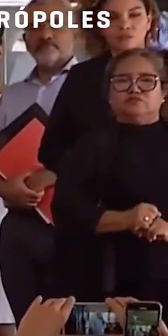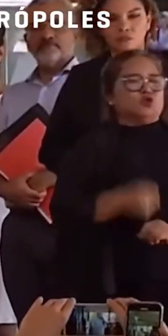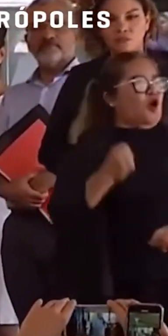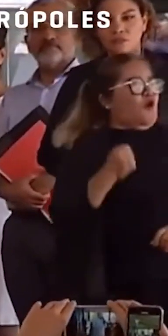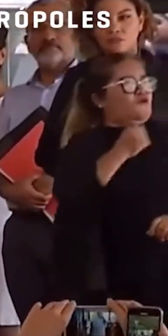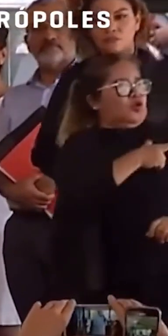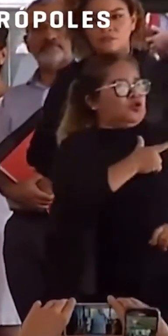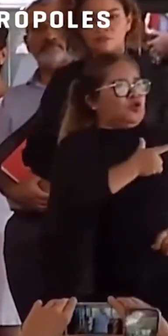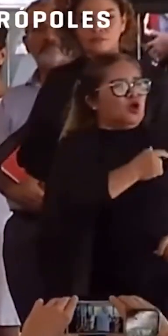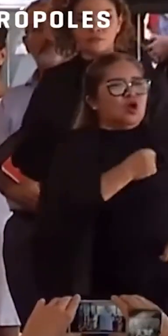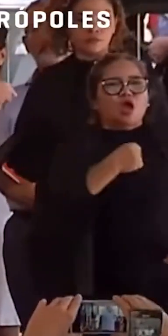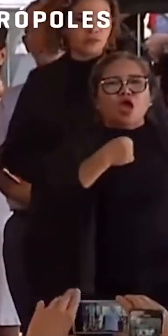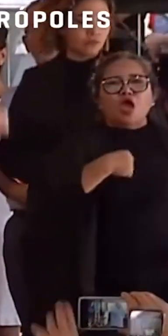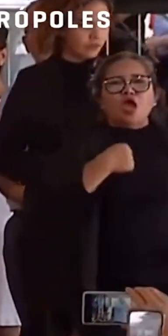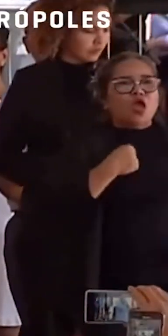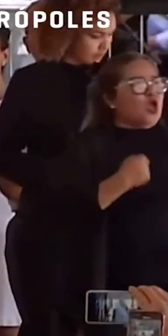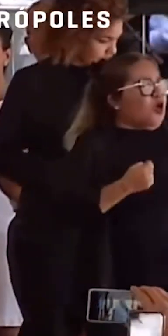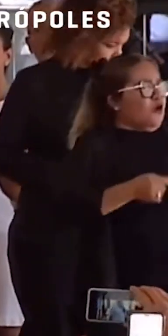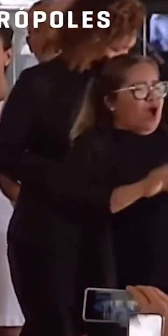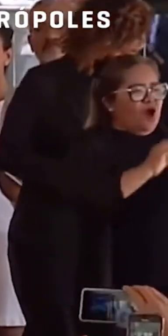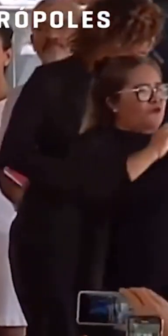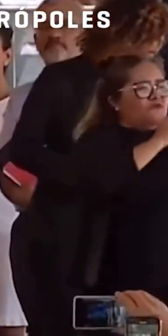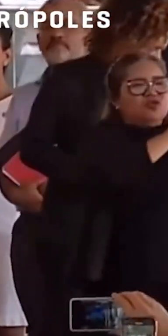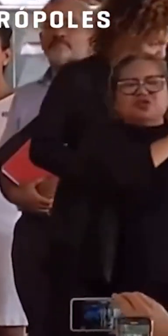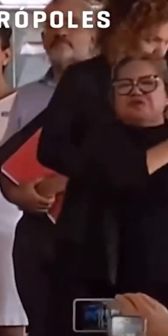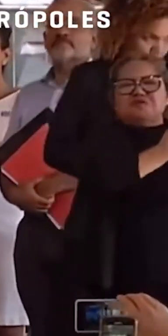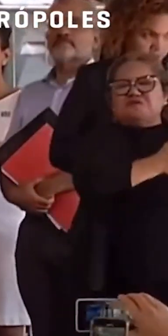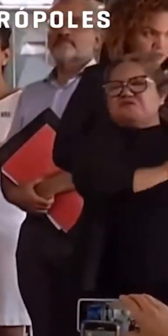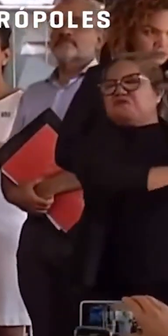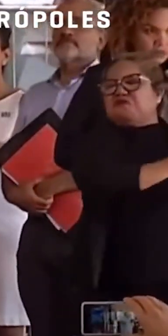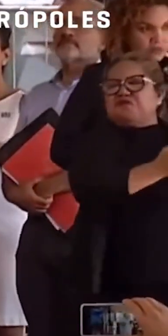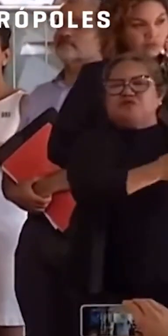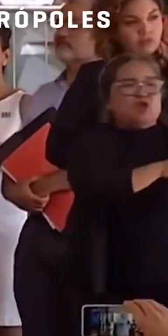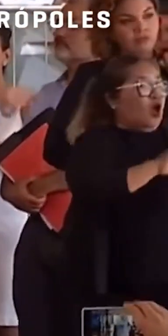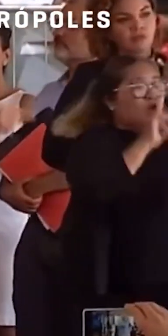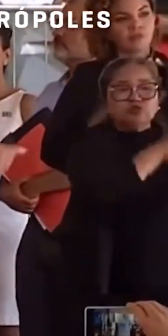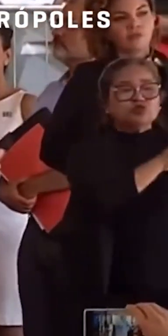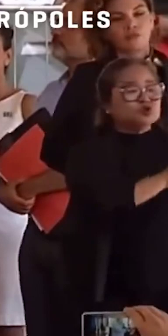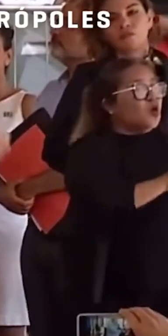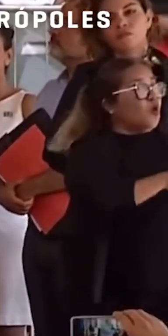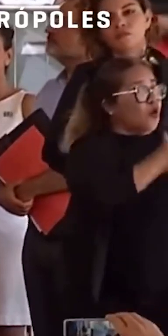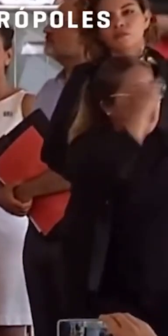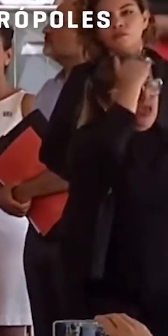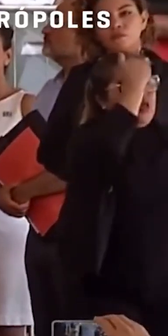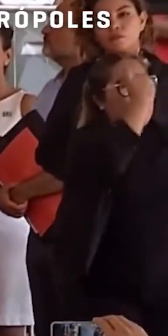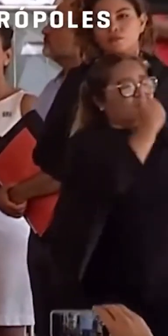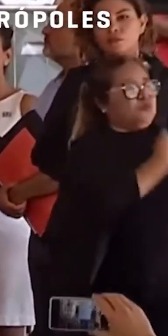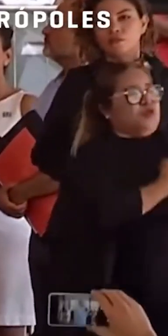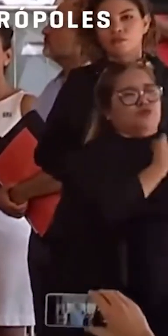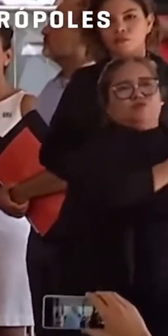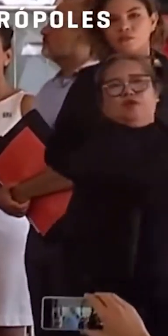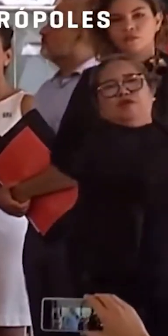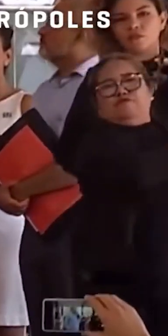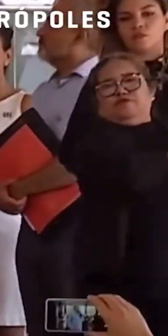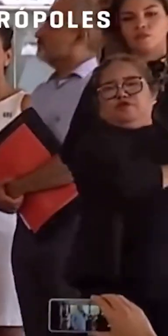Eu não preciso gostar do meu vizinho. Eu tenho apenas que respeitá-lo e exigir dele respeito a mim.